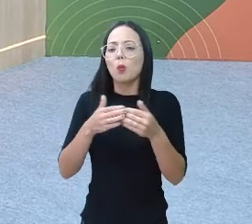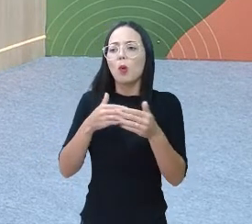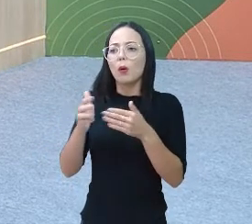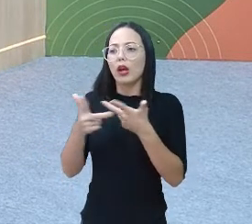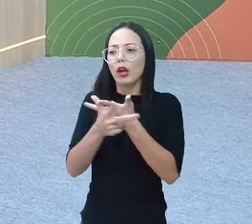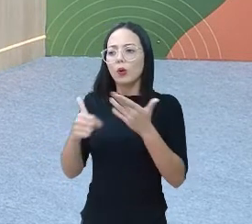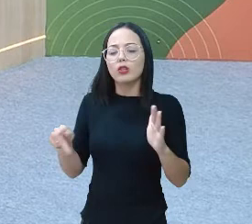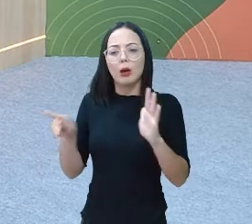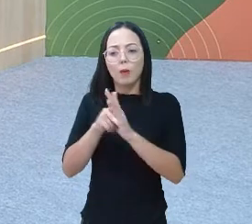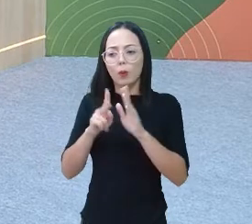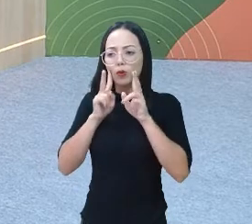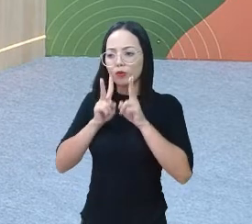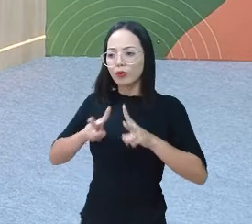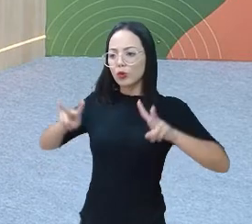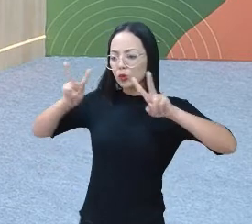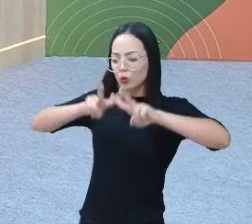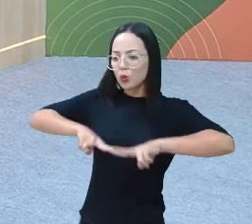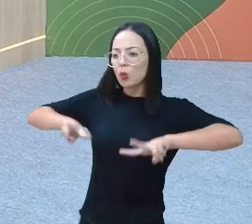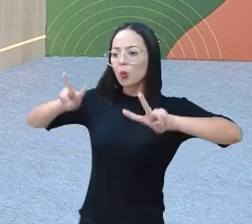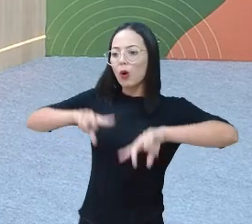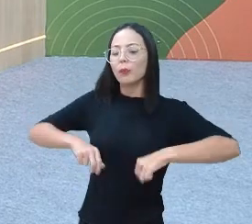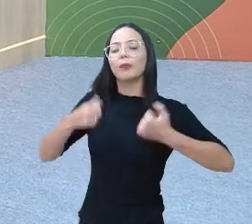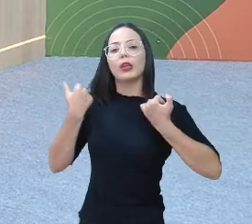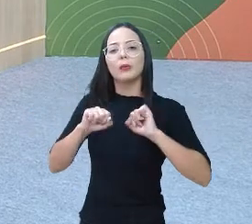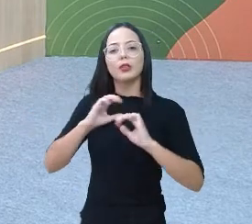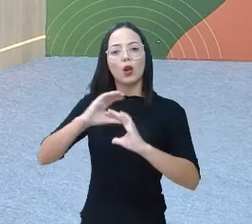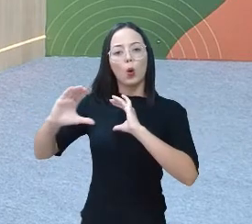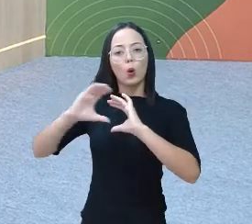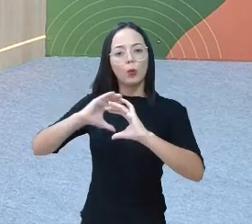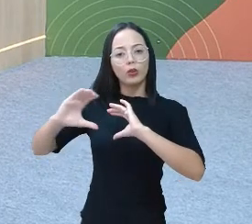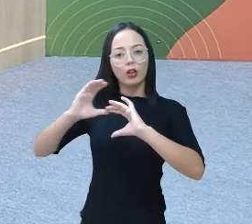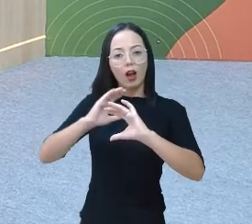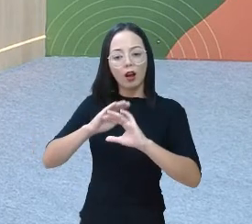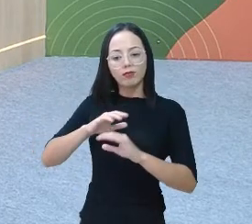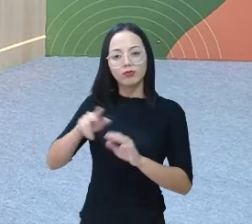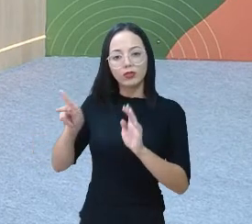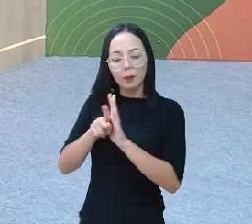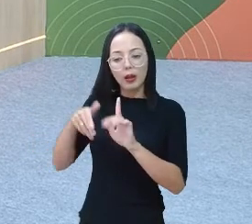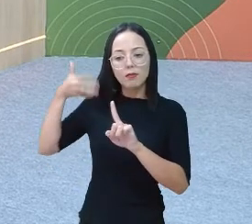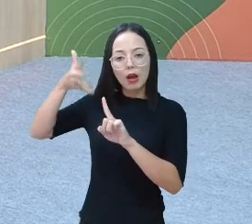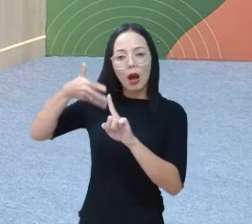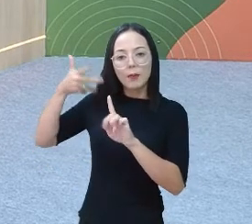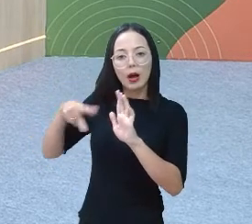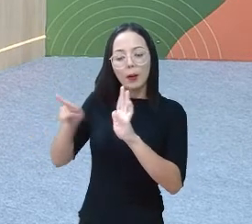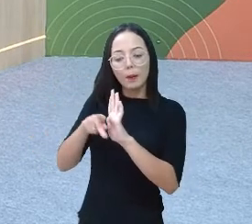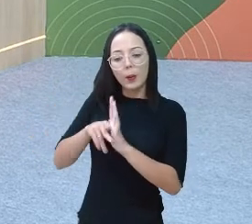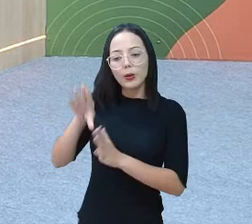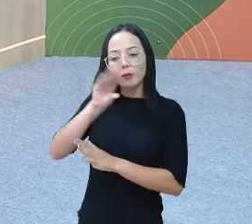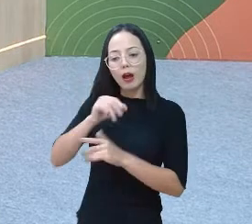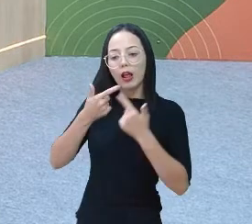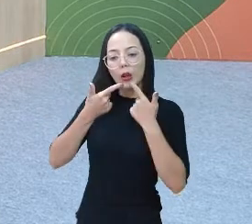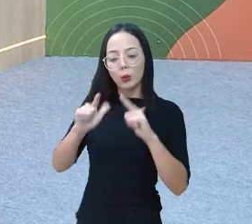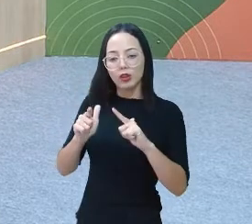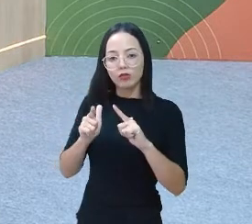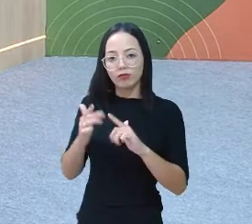que seja visual e precise aí se comunicar com a oralidade também, com a linguagem também.